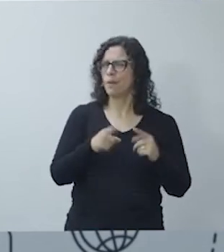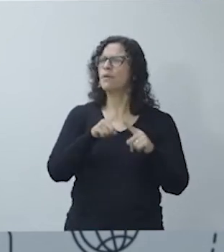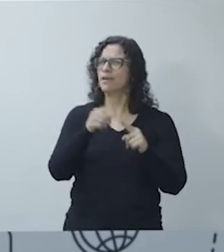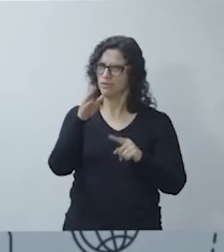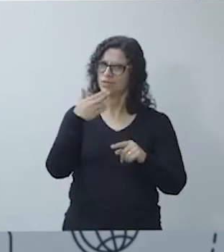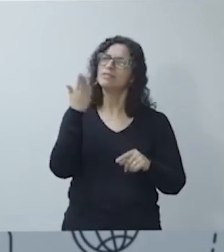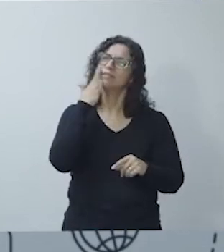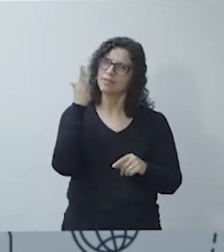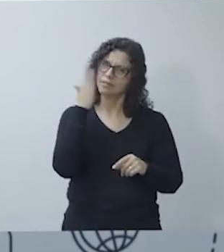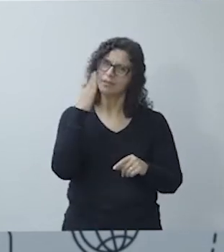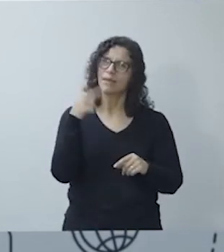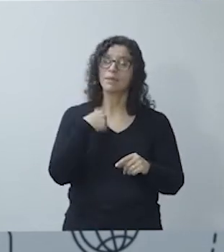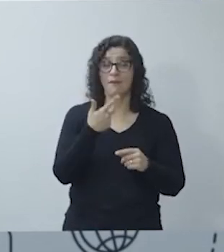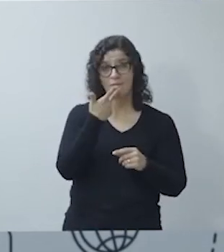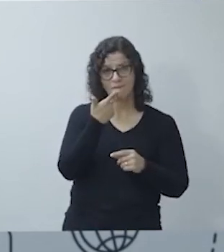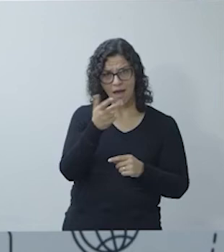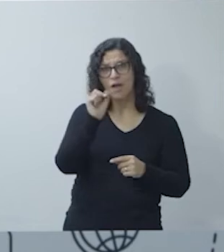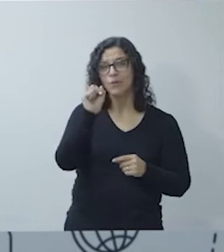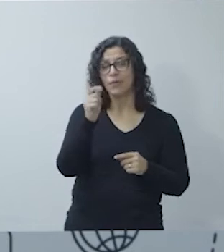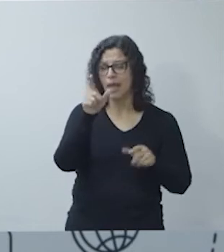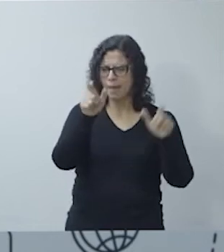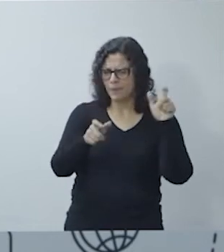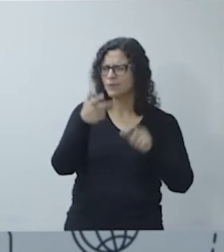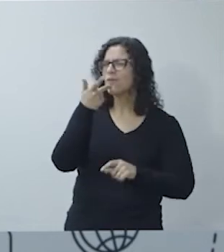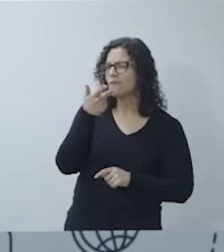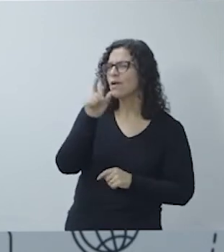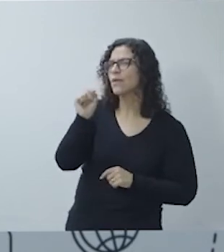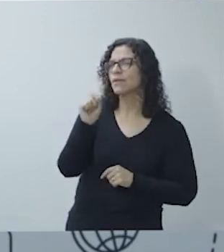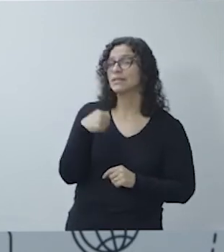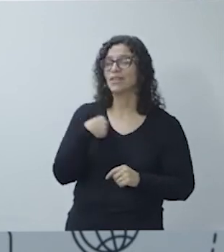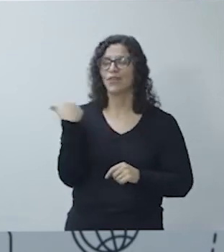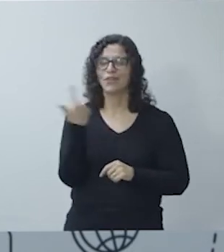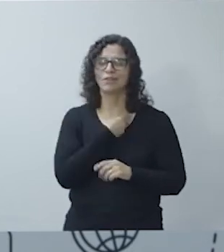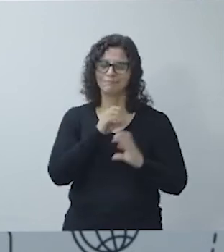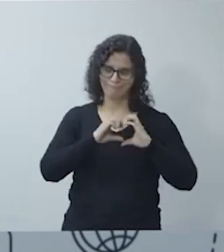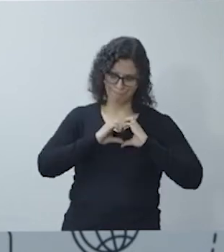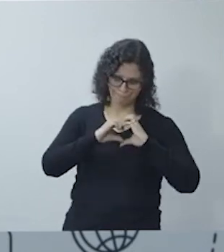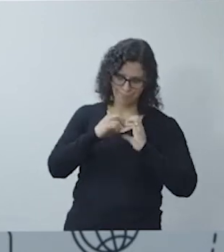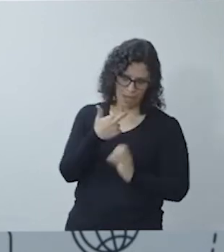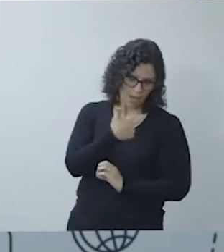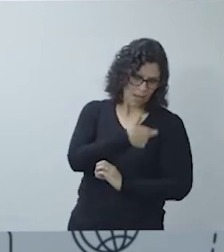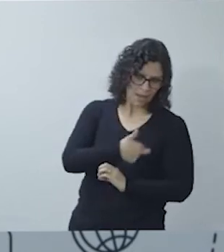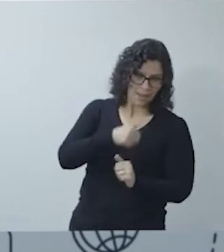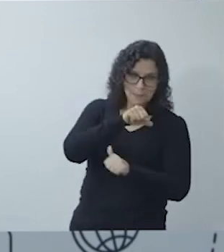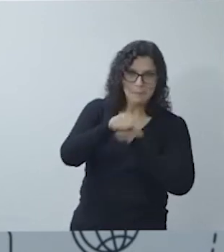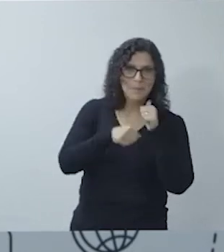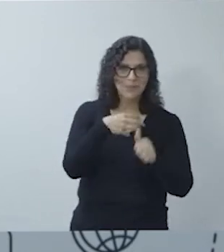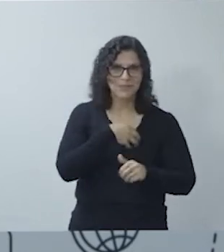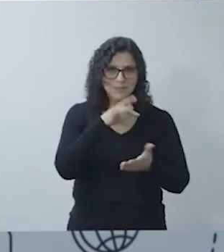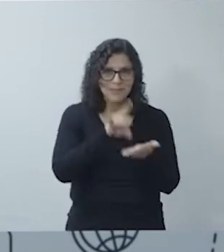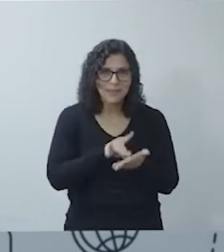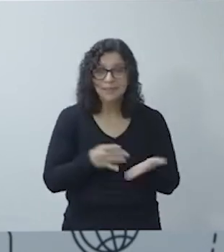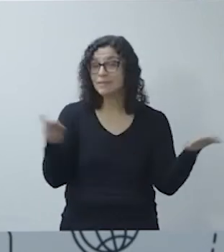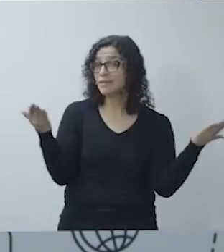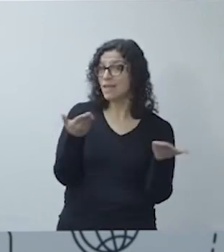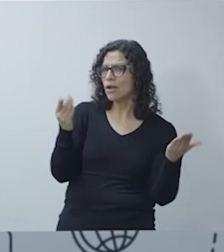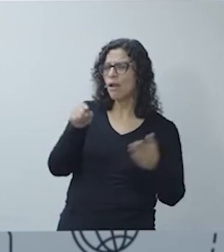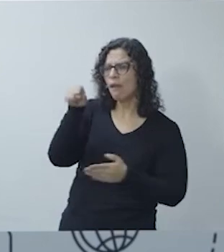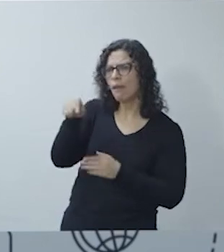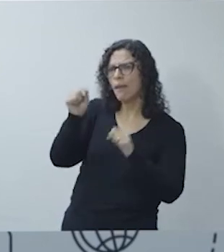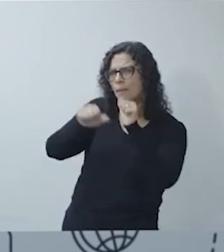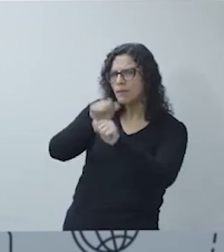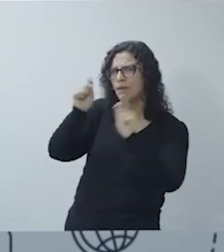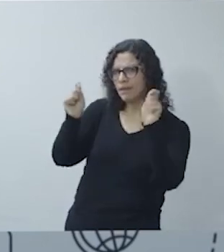gente sabe aí que dizem, algumas pessoas dizem, que quando as pessoas se apaixonam, elas mudam. E agora? O que